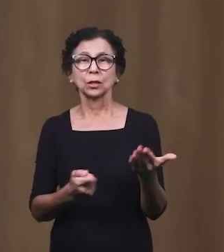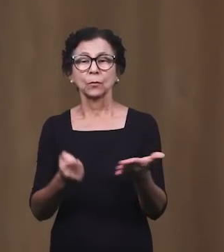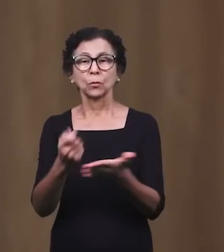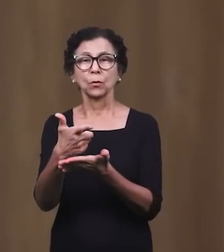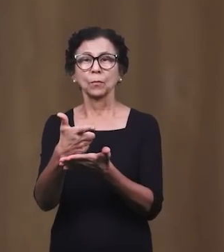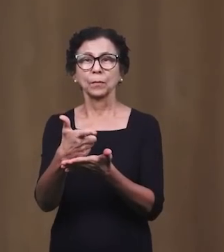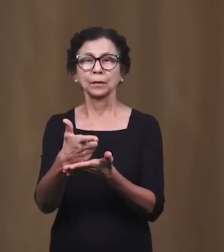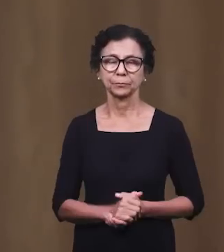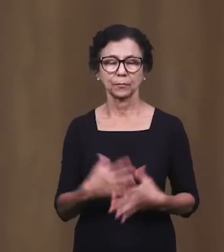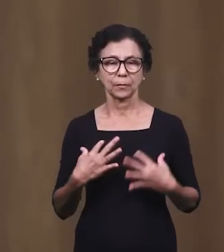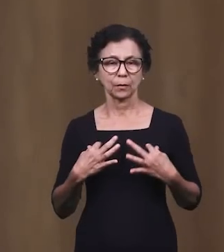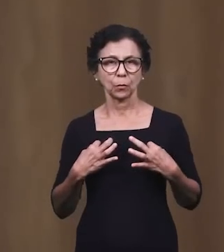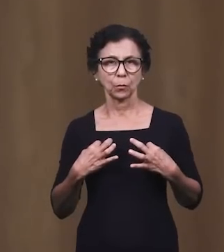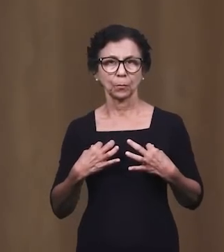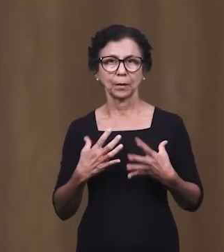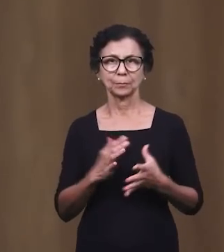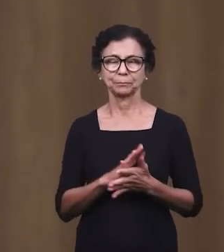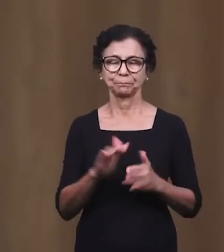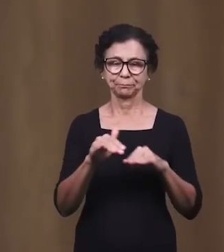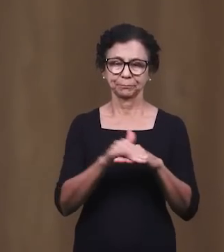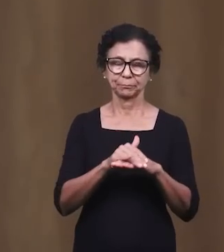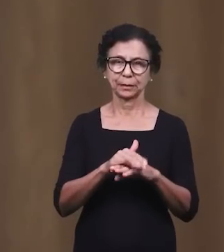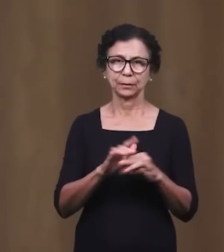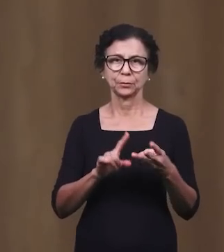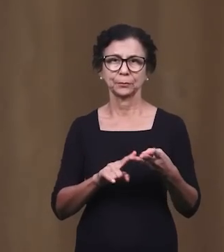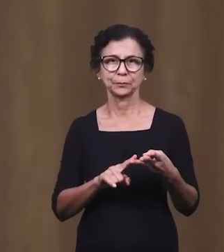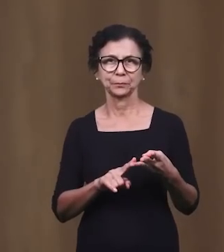são roupas, sapatos,